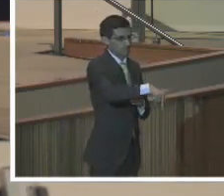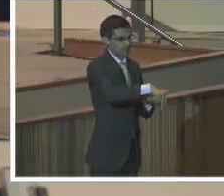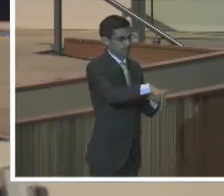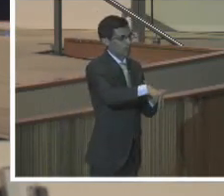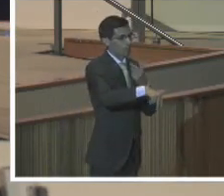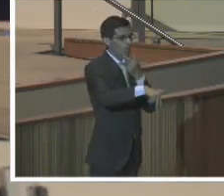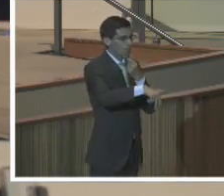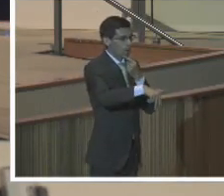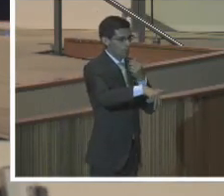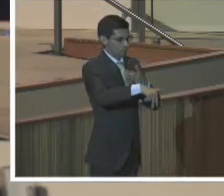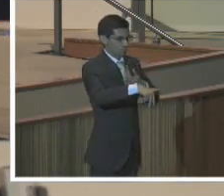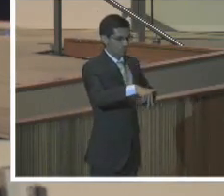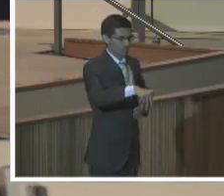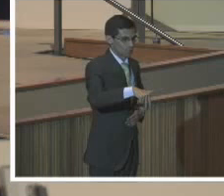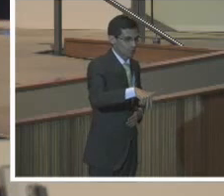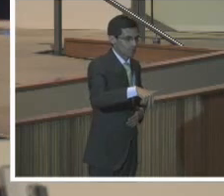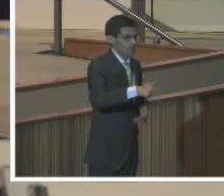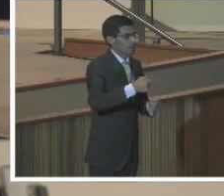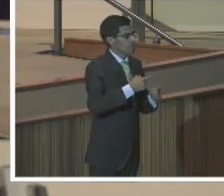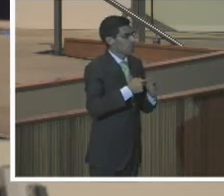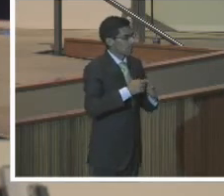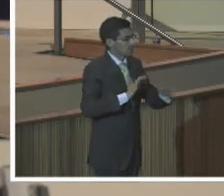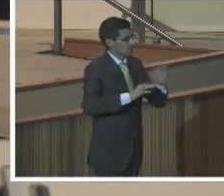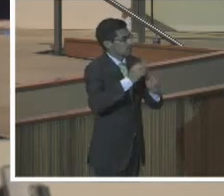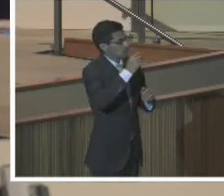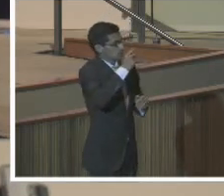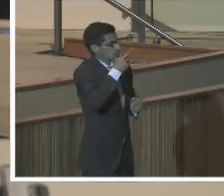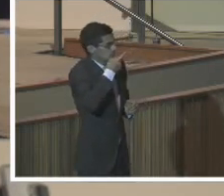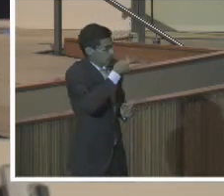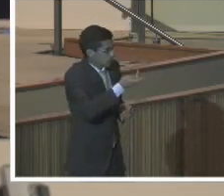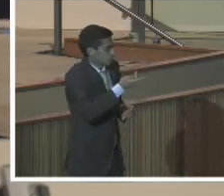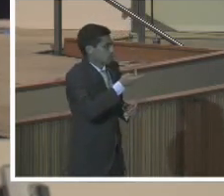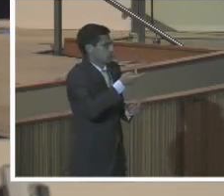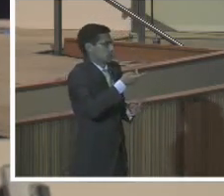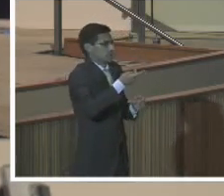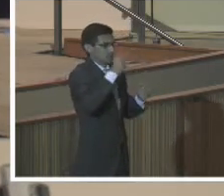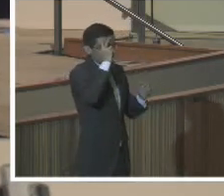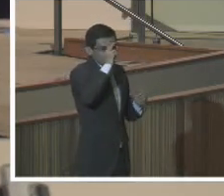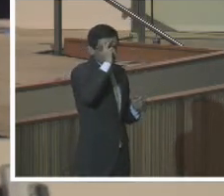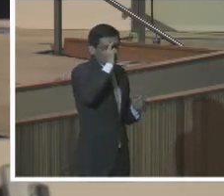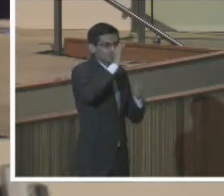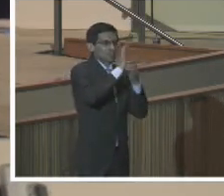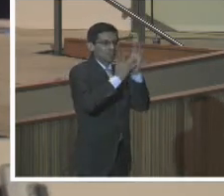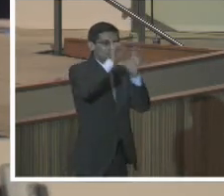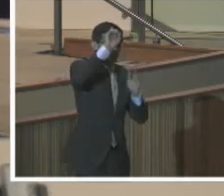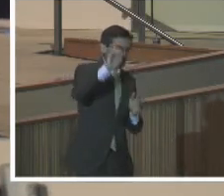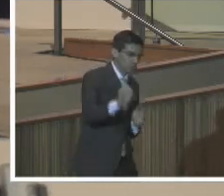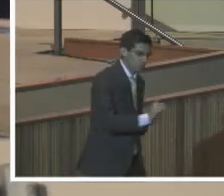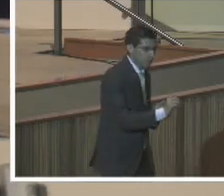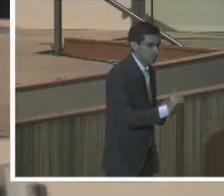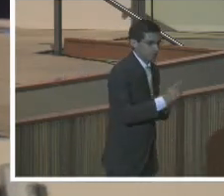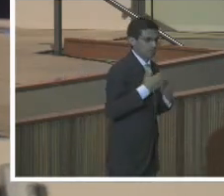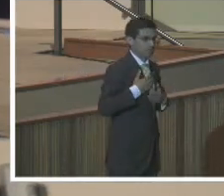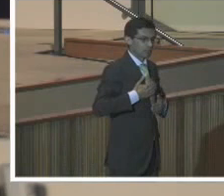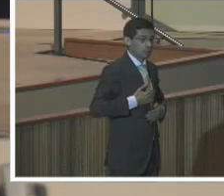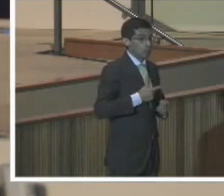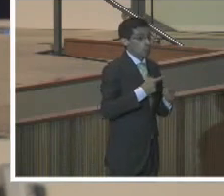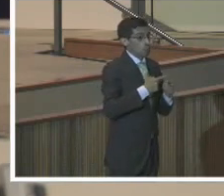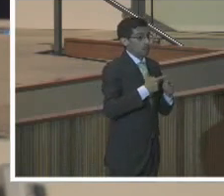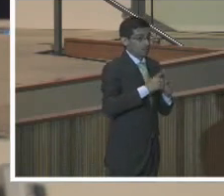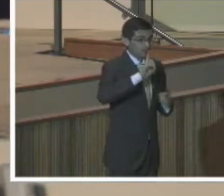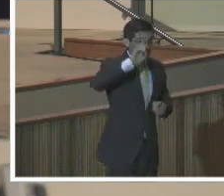Às vezes a gente fala da encarnação, do nascimento de Jesus e não tem perspectiva. Deus é